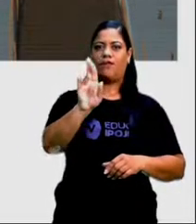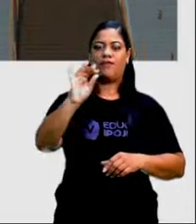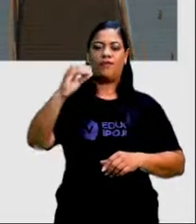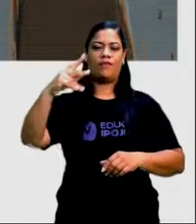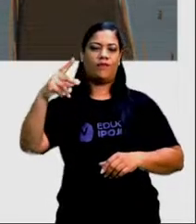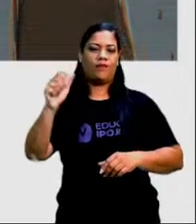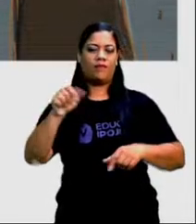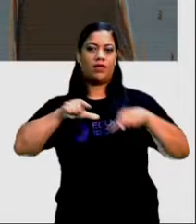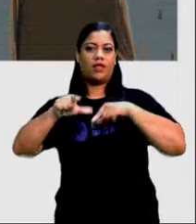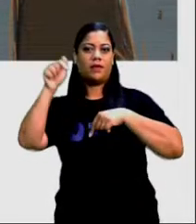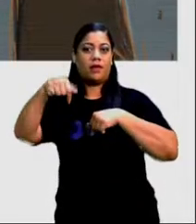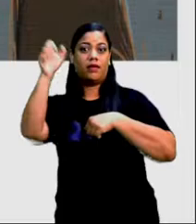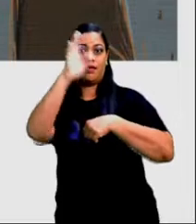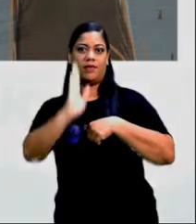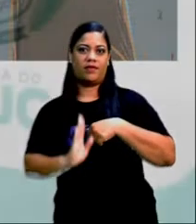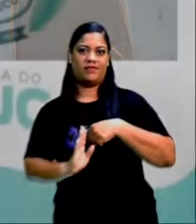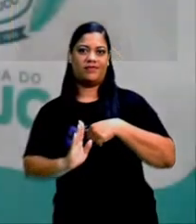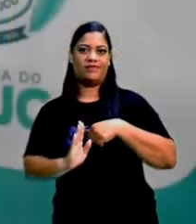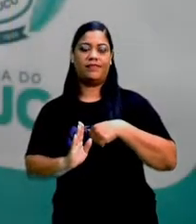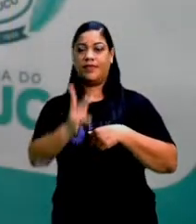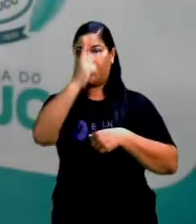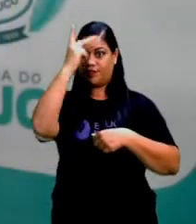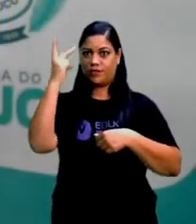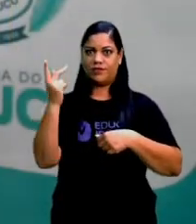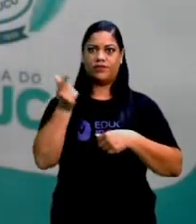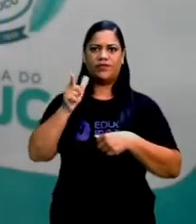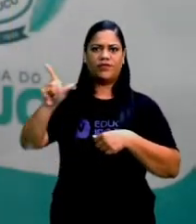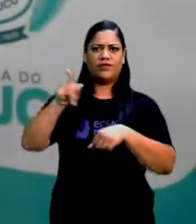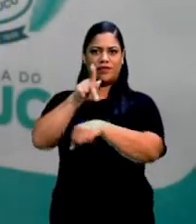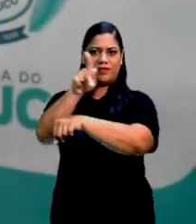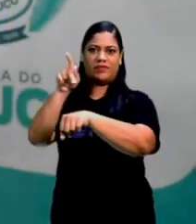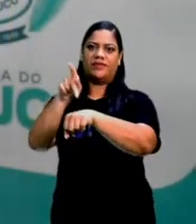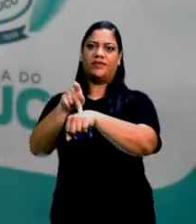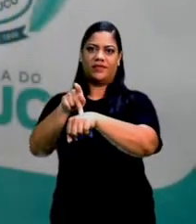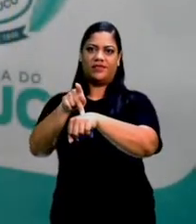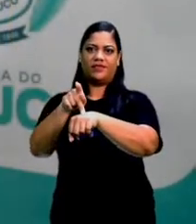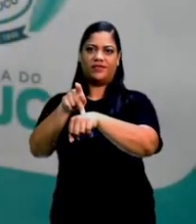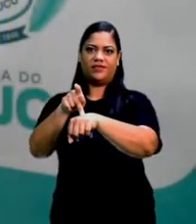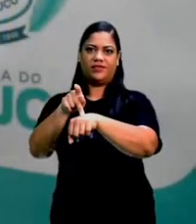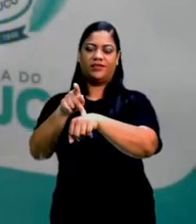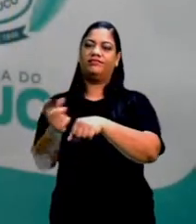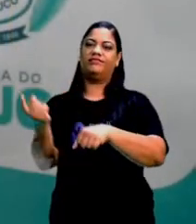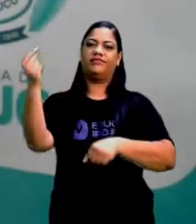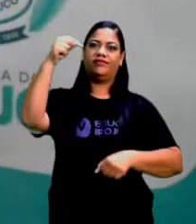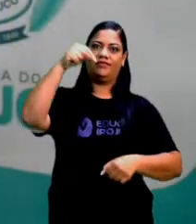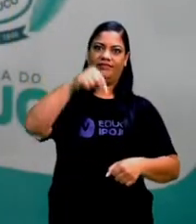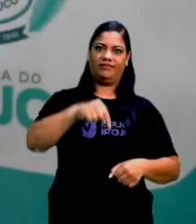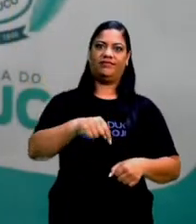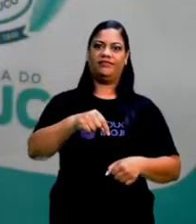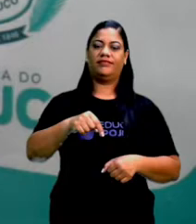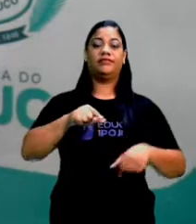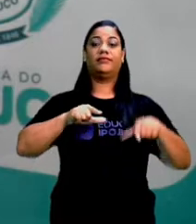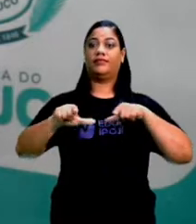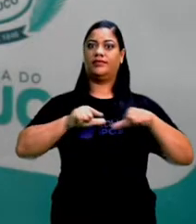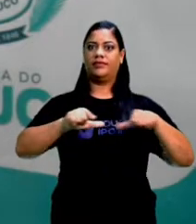Como assim, professora? Os trabalhadores que vieram de fora do Brasil, eles vieram para